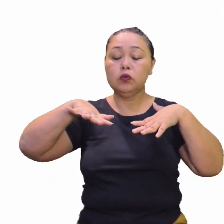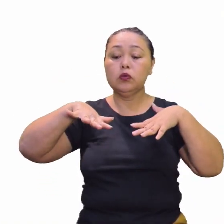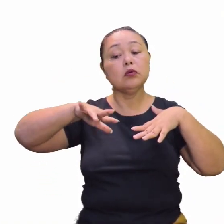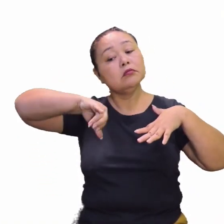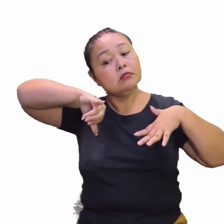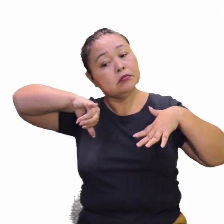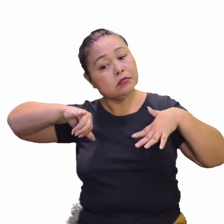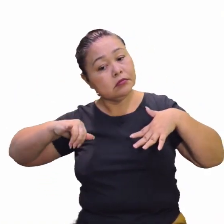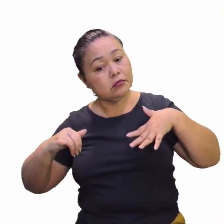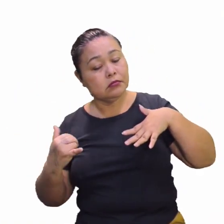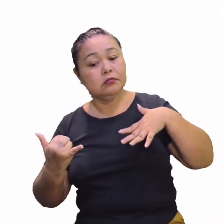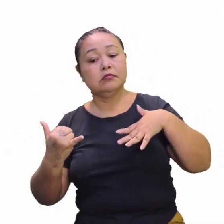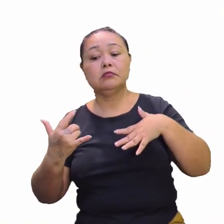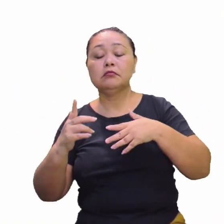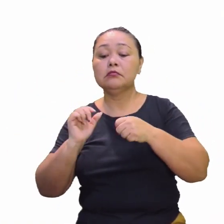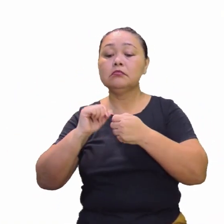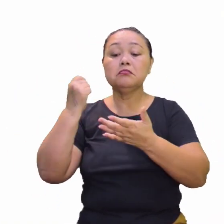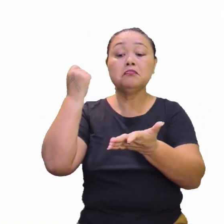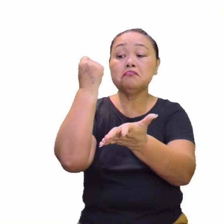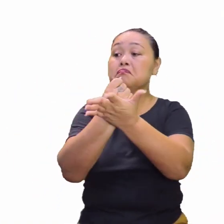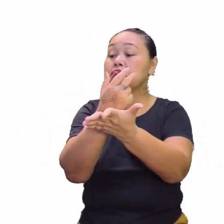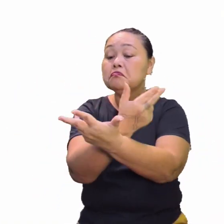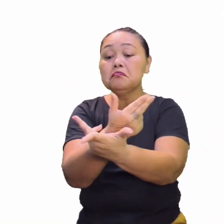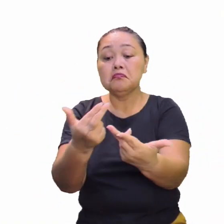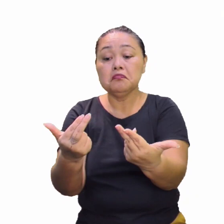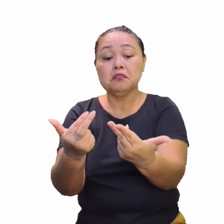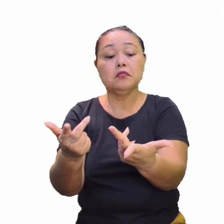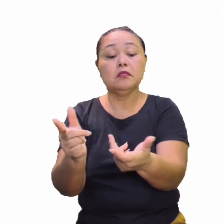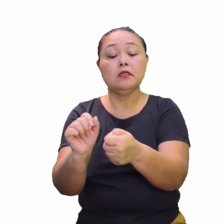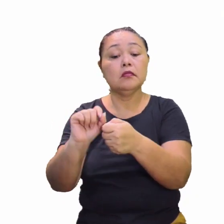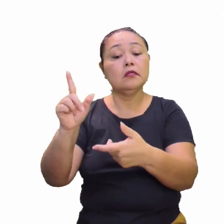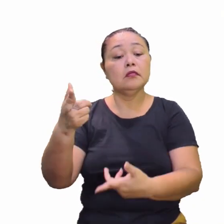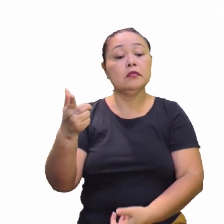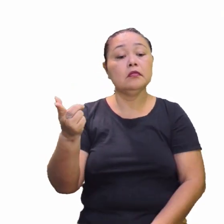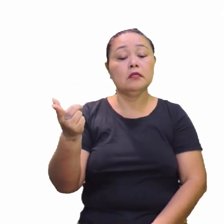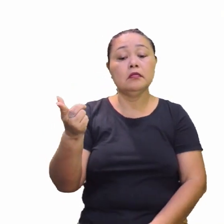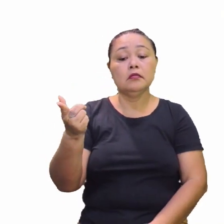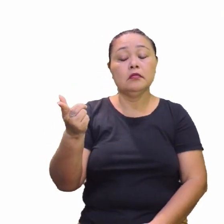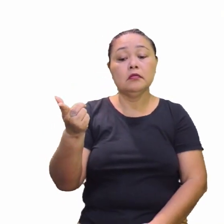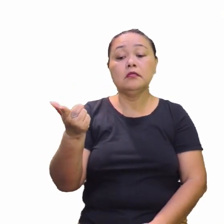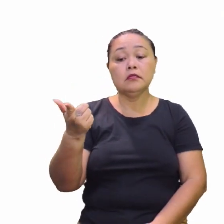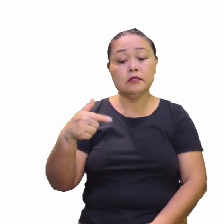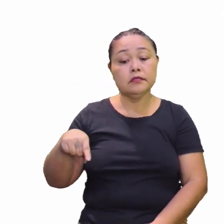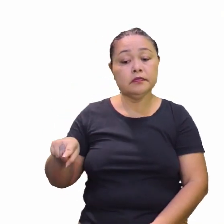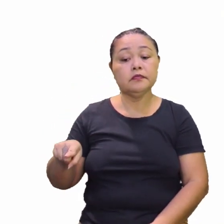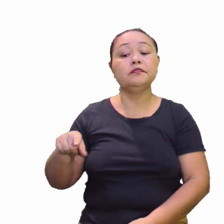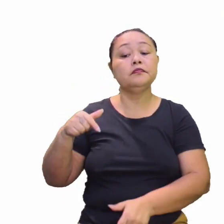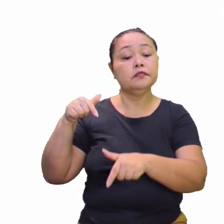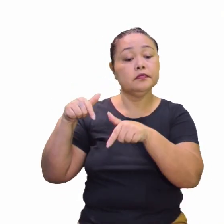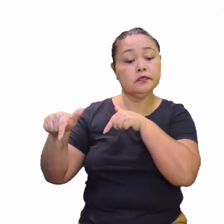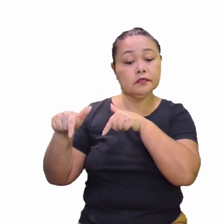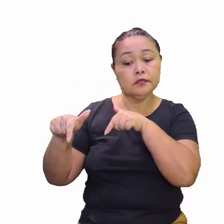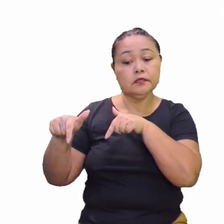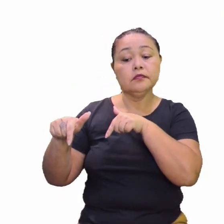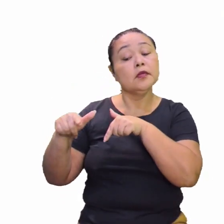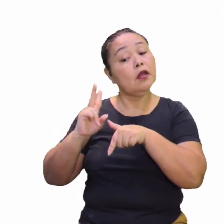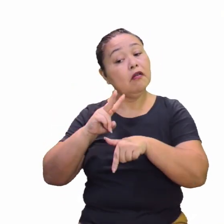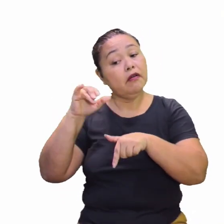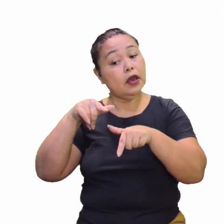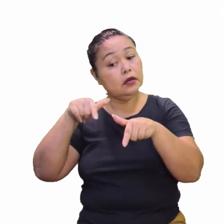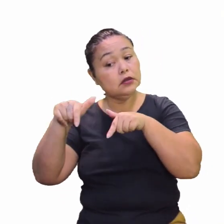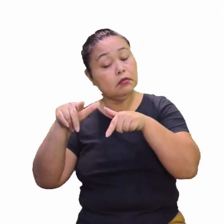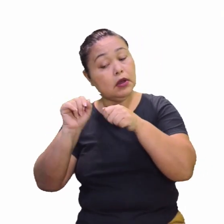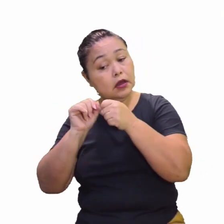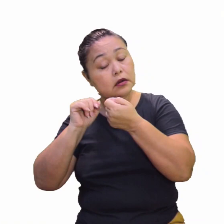você já aproveita e já faz uma compra ali de alguma coisa, é isso? Então, é um turismo de trabalho, que você vai a trabalho,